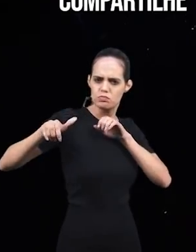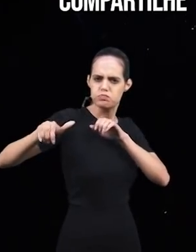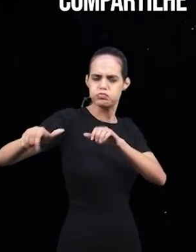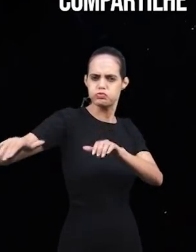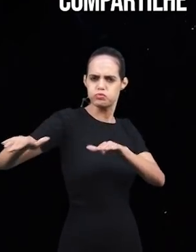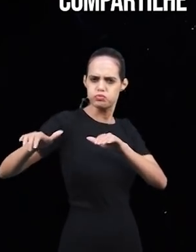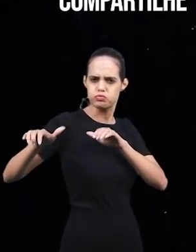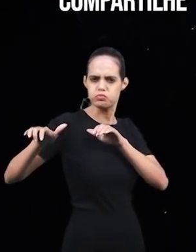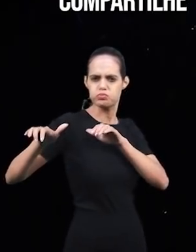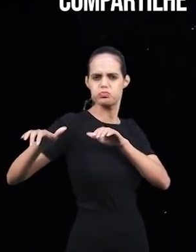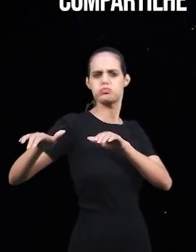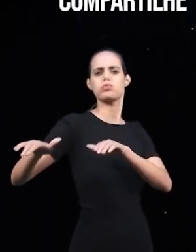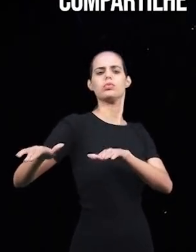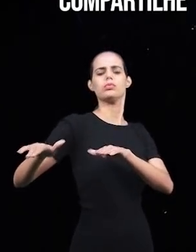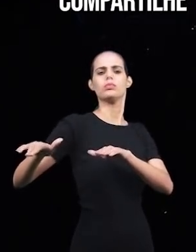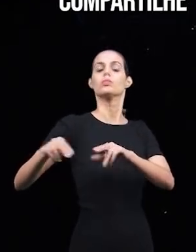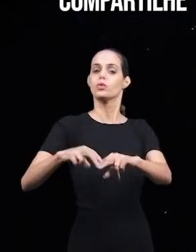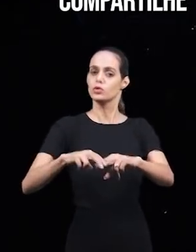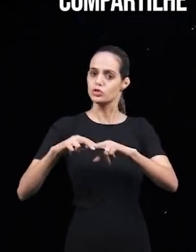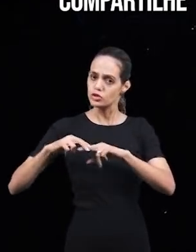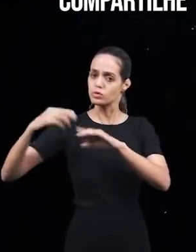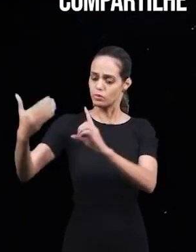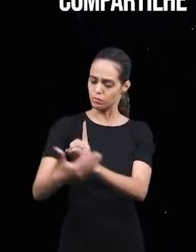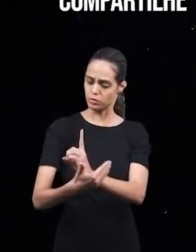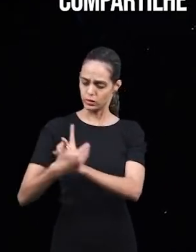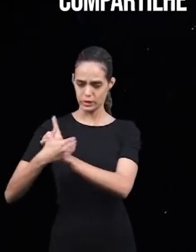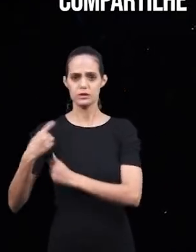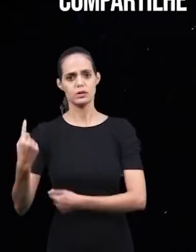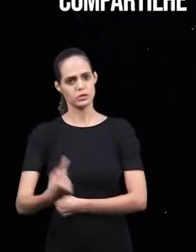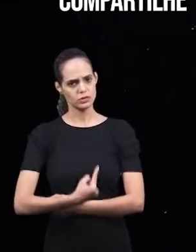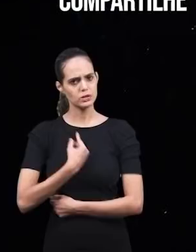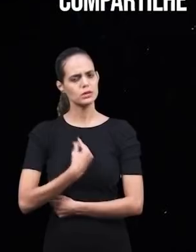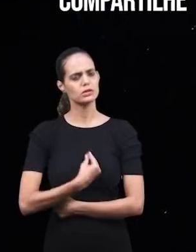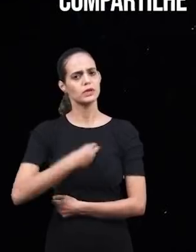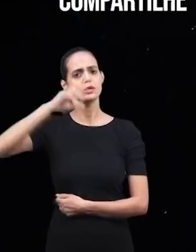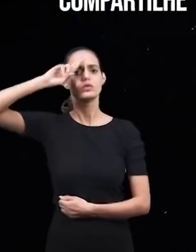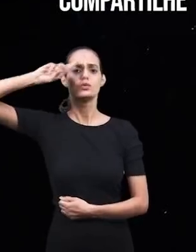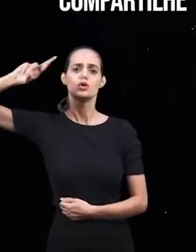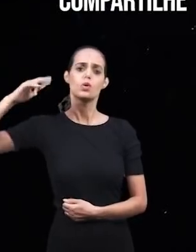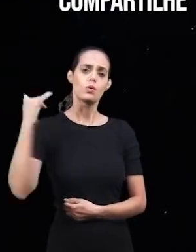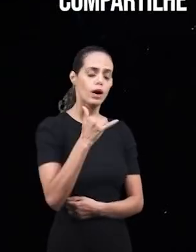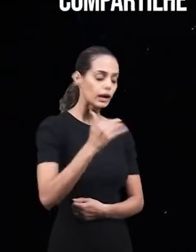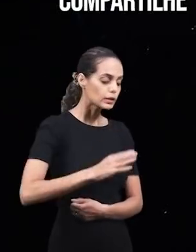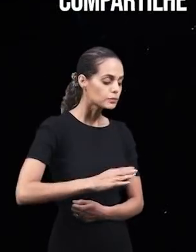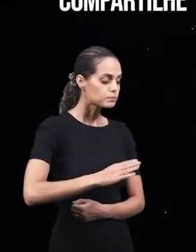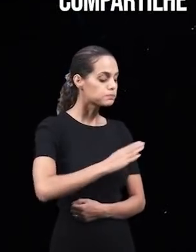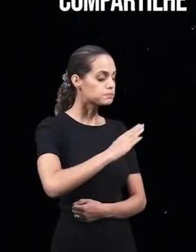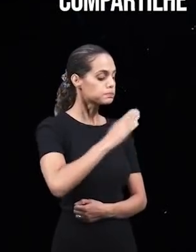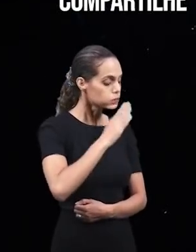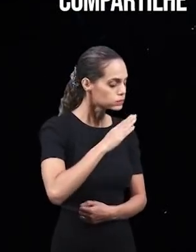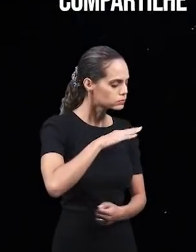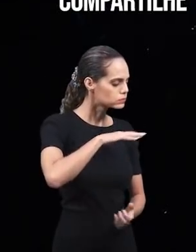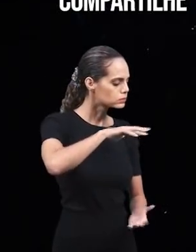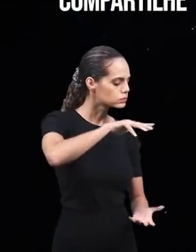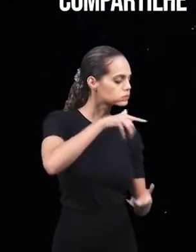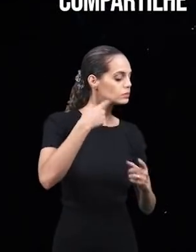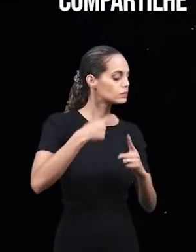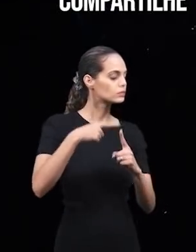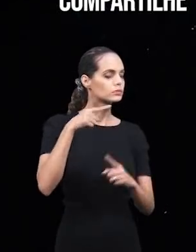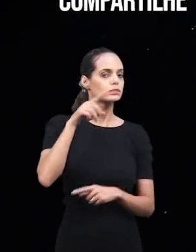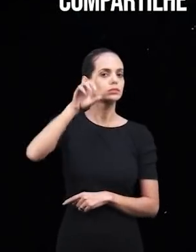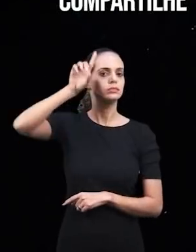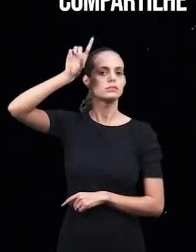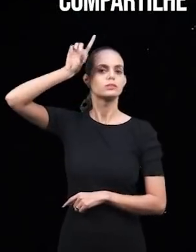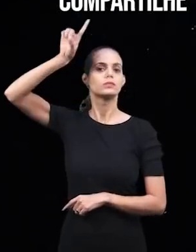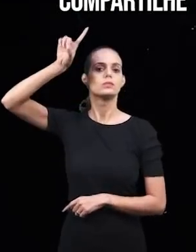nos proteger. Cale-se toda a terra, pois a santa morada Deus